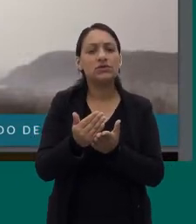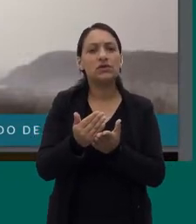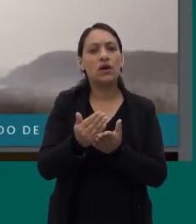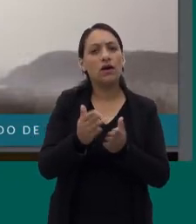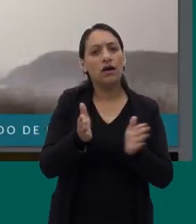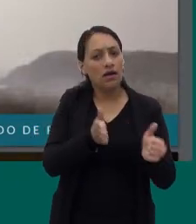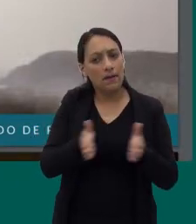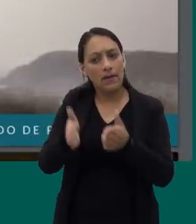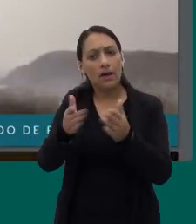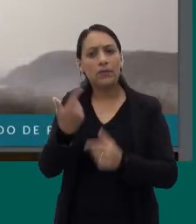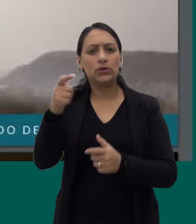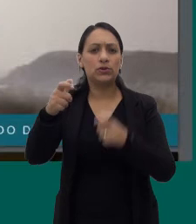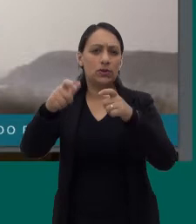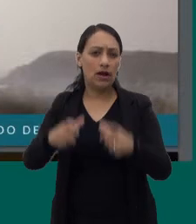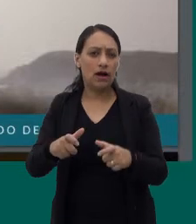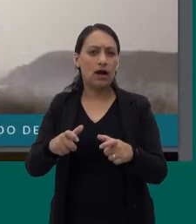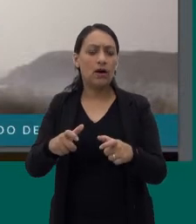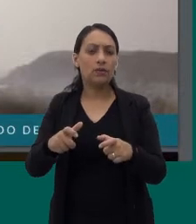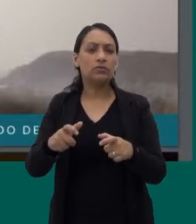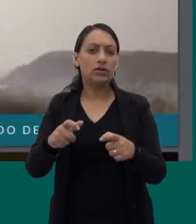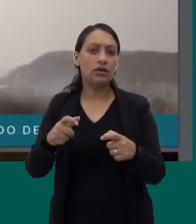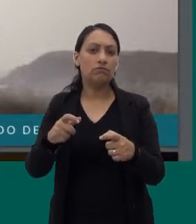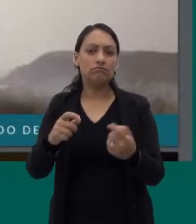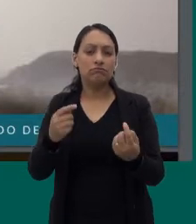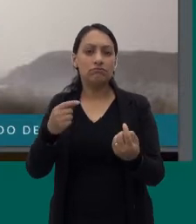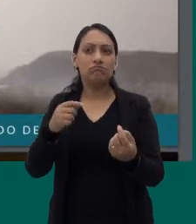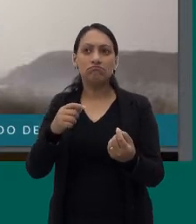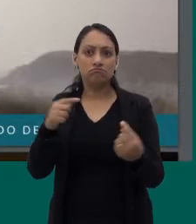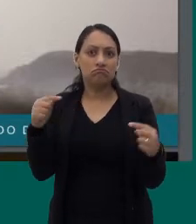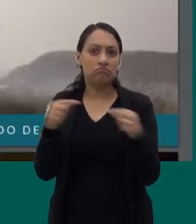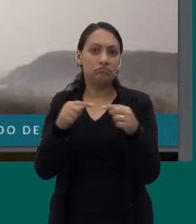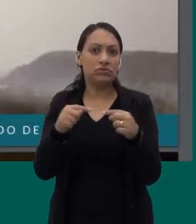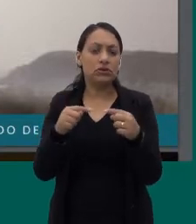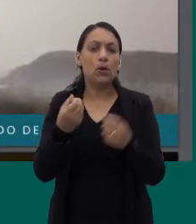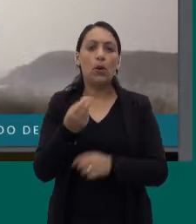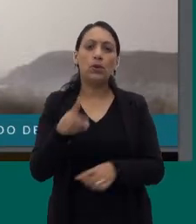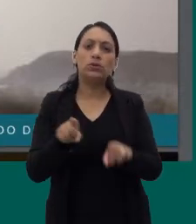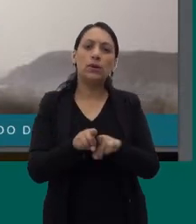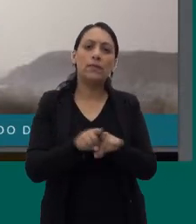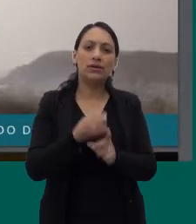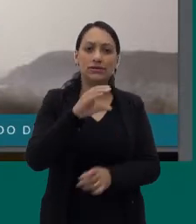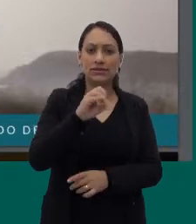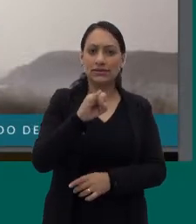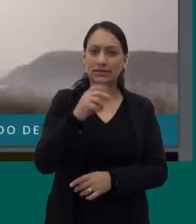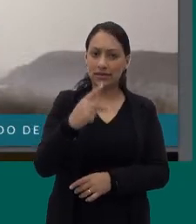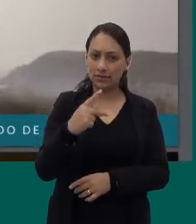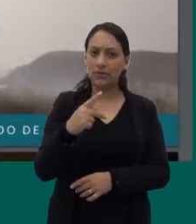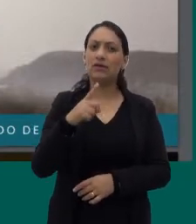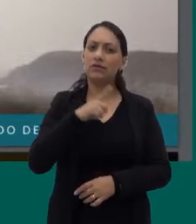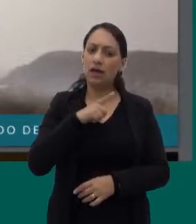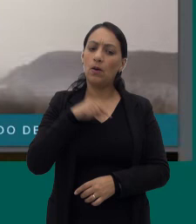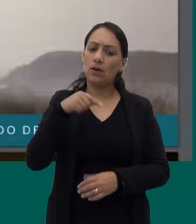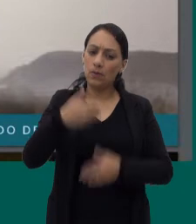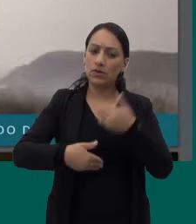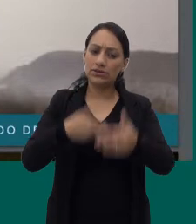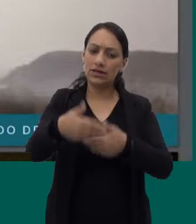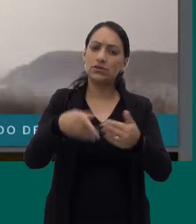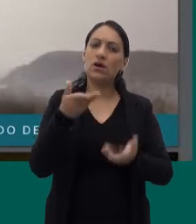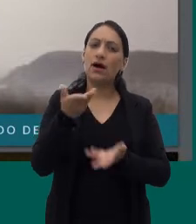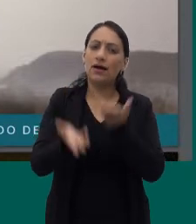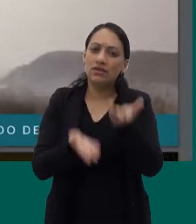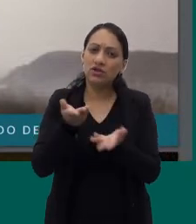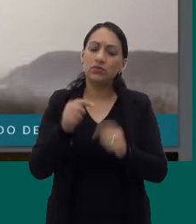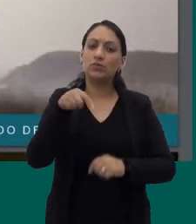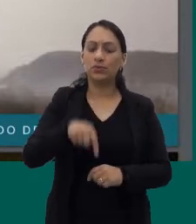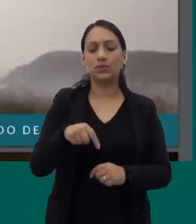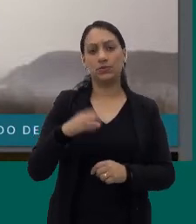local que esteja adequado nesse momento, ou ainda acolher mesmo aqui no CIP, né? E fazer o processo aqui no CIP. Então,